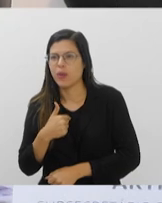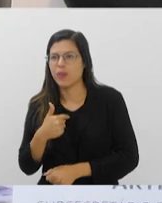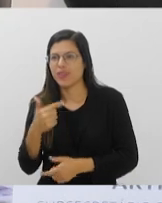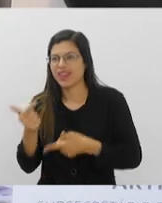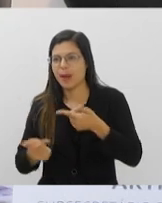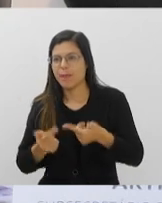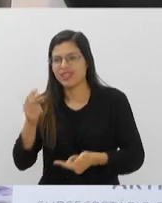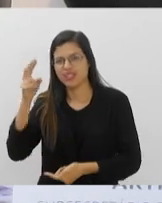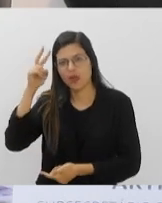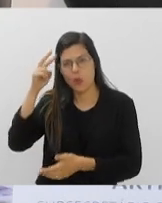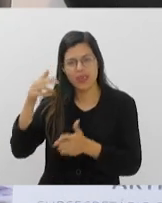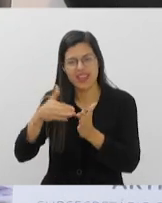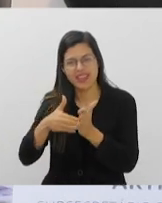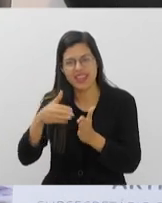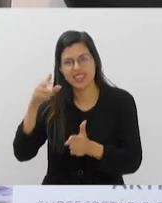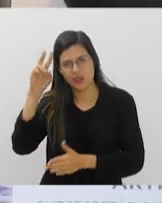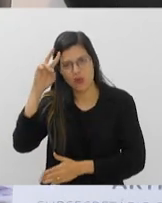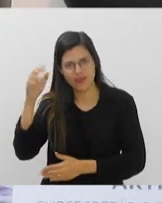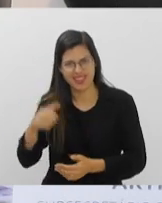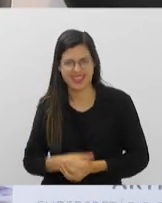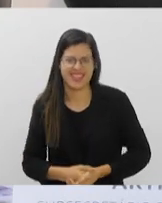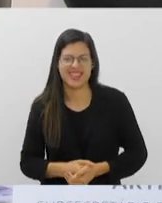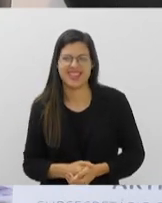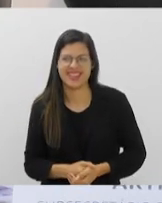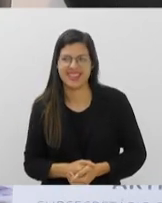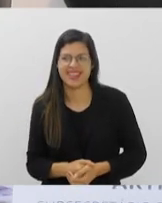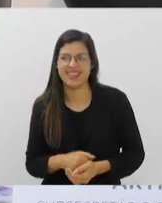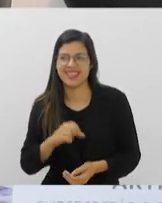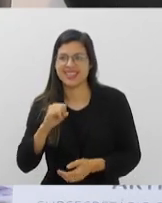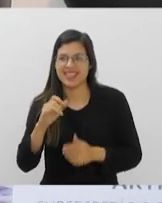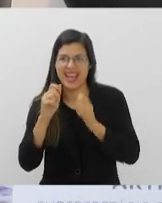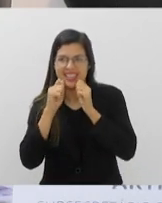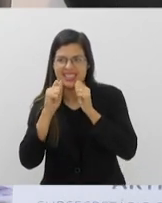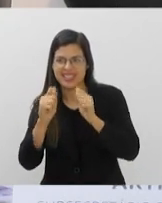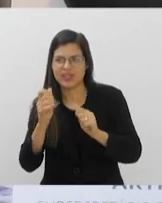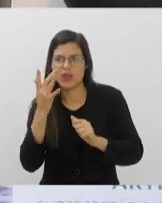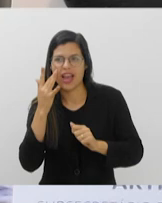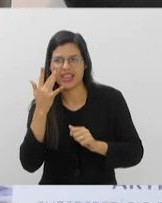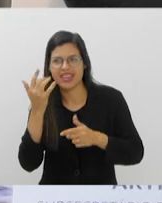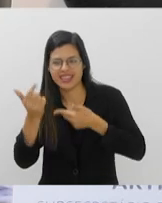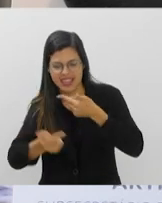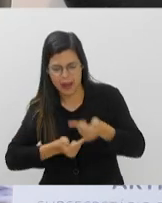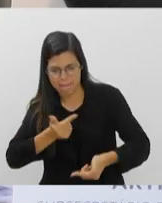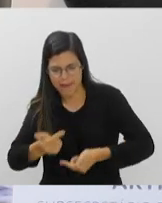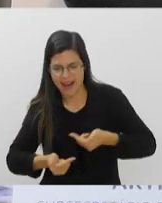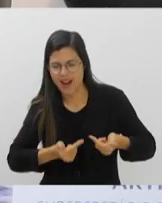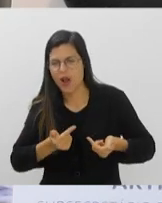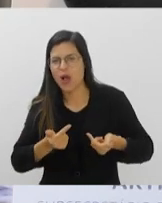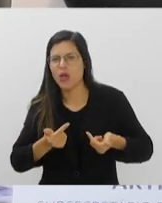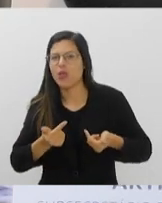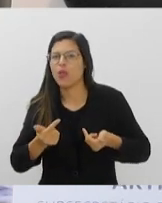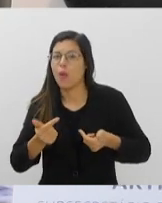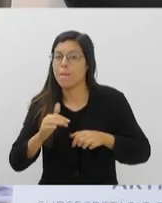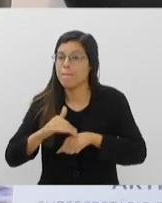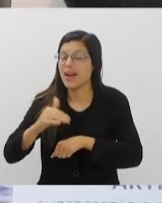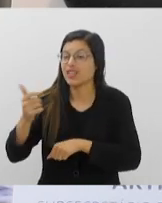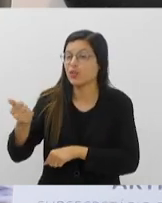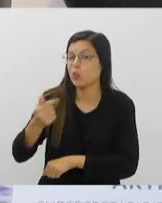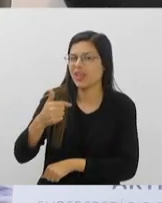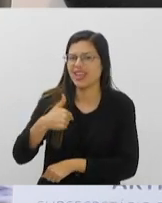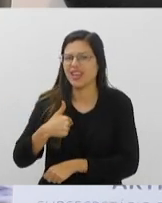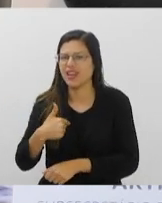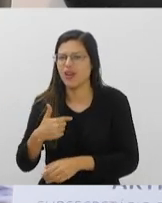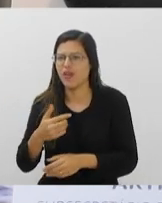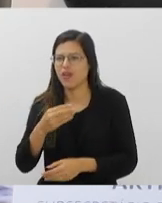segunda então se algum assessor tiver achando que tá trabalhando muito Eu desafio se tiver trabalhando mais do que eu eu vou doar o meu salaro para